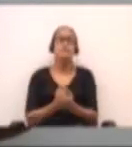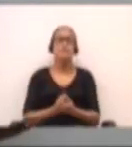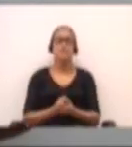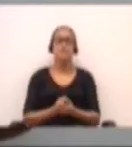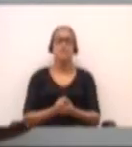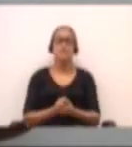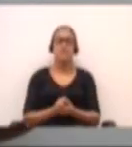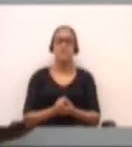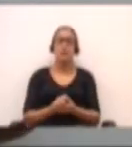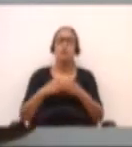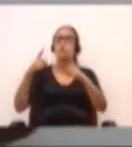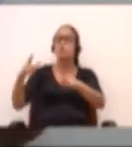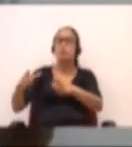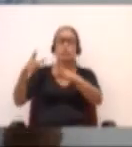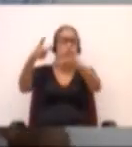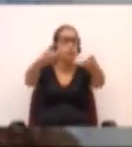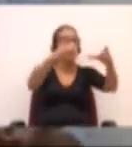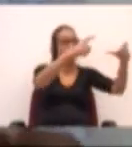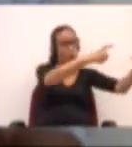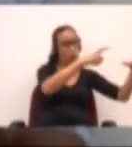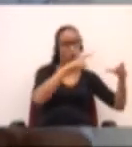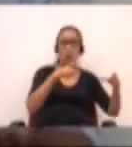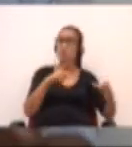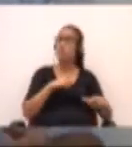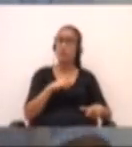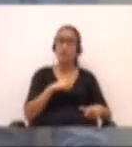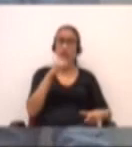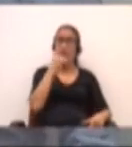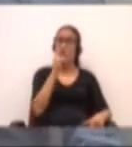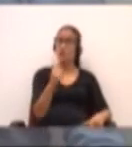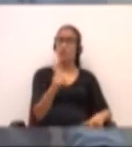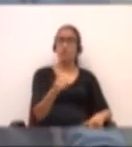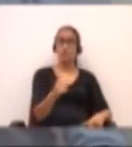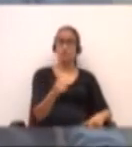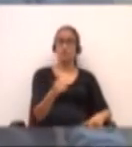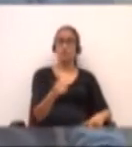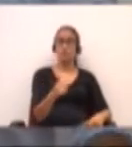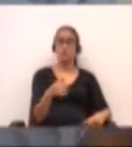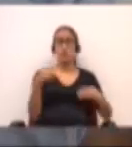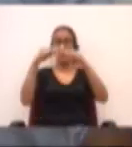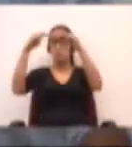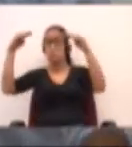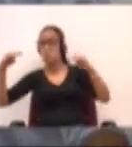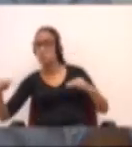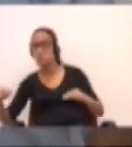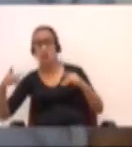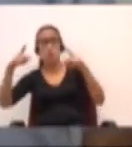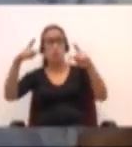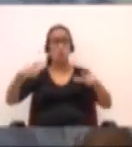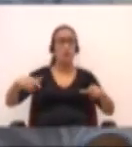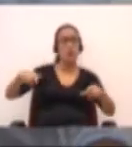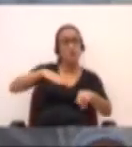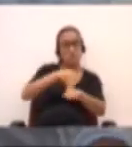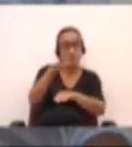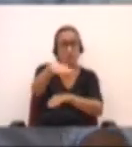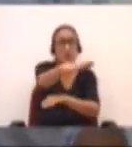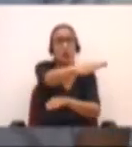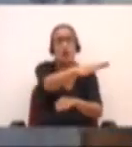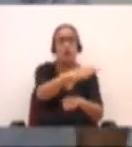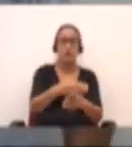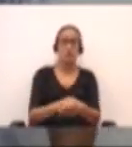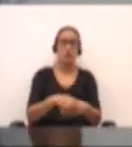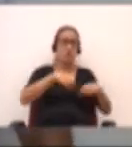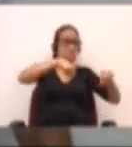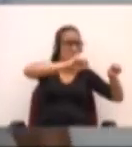tiro, no cartódromo, no aeródromo, no Museu da Fruta e em outras tantas, hoje, na pista